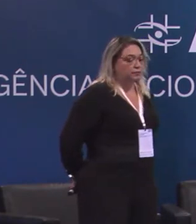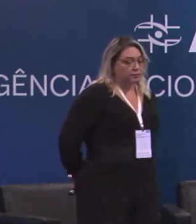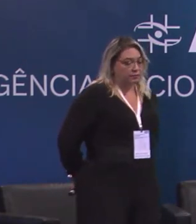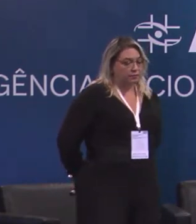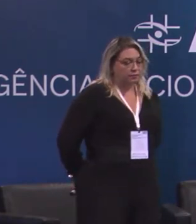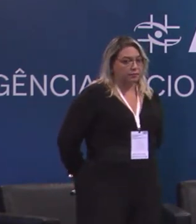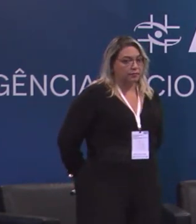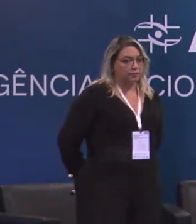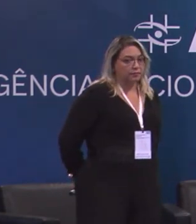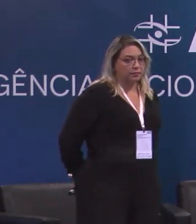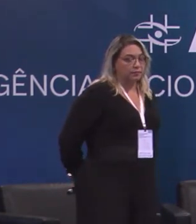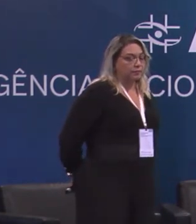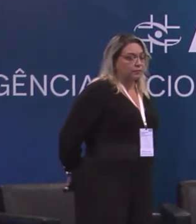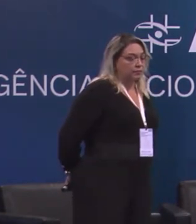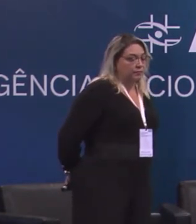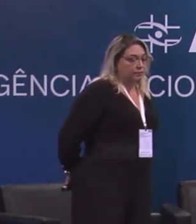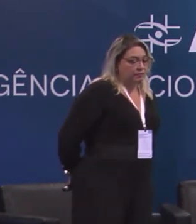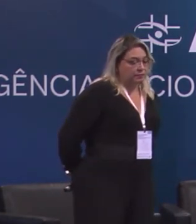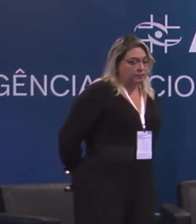complexidade,